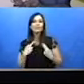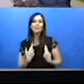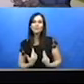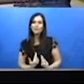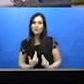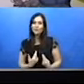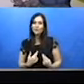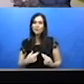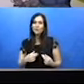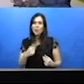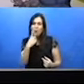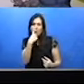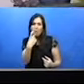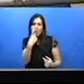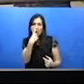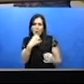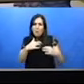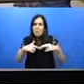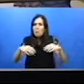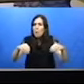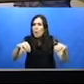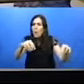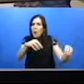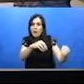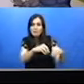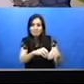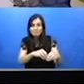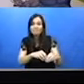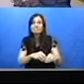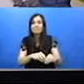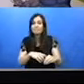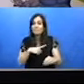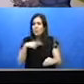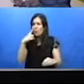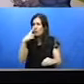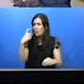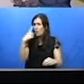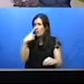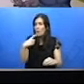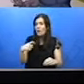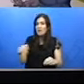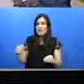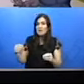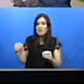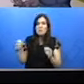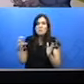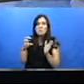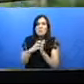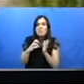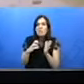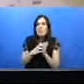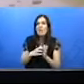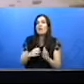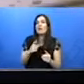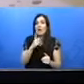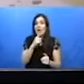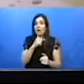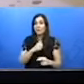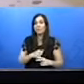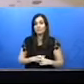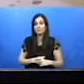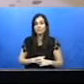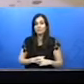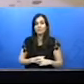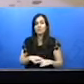dessa poluição, que causa muito odor, muitas bactérias na nossa água. E